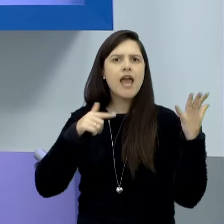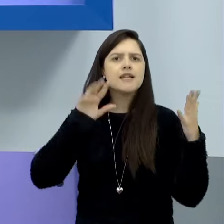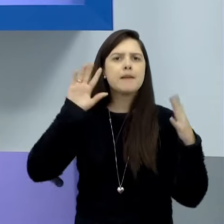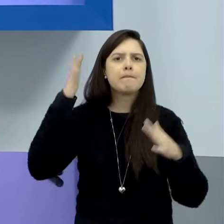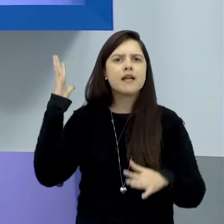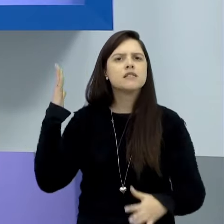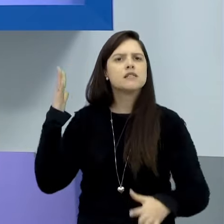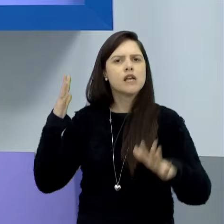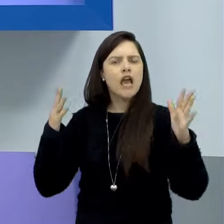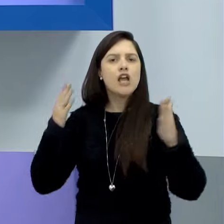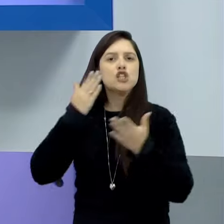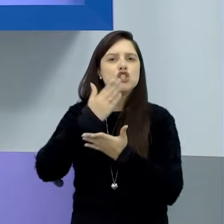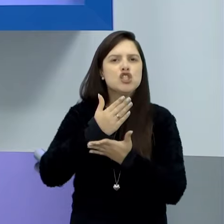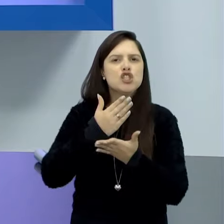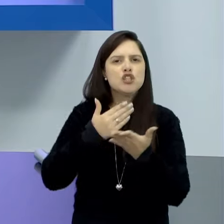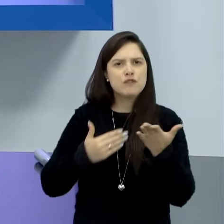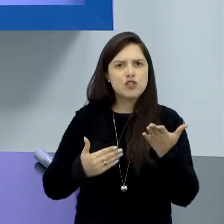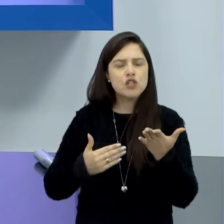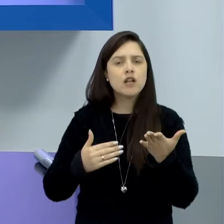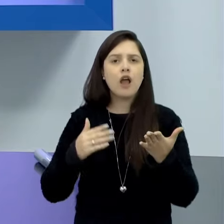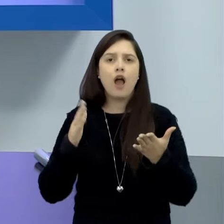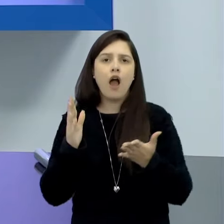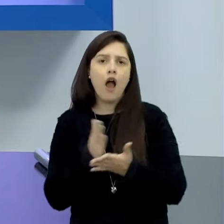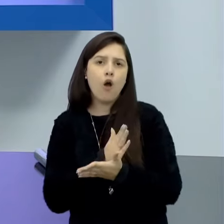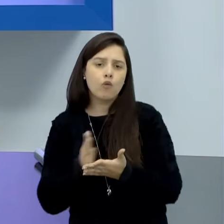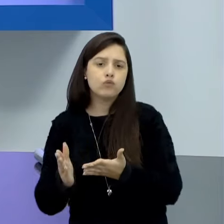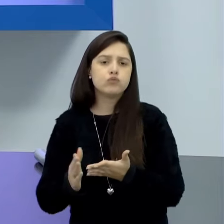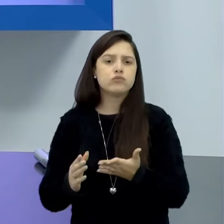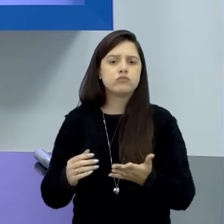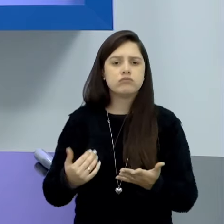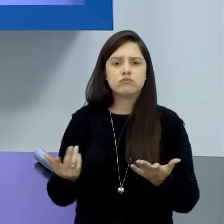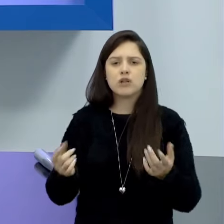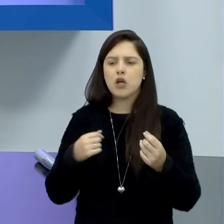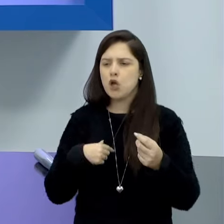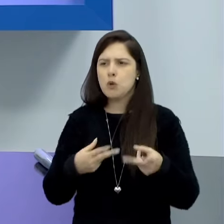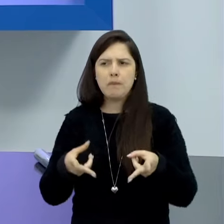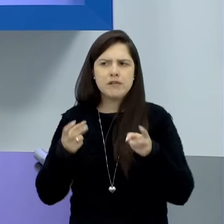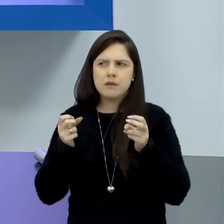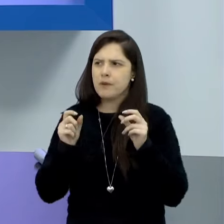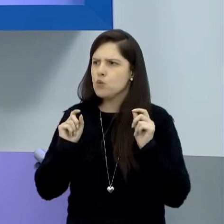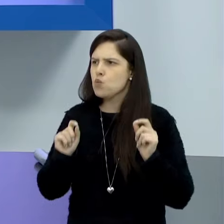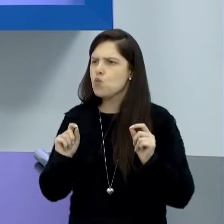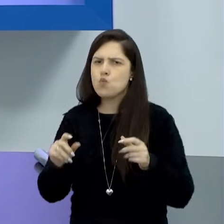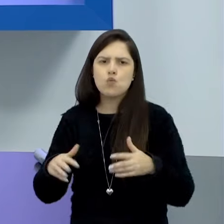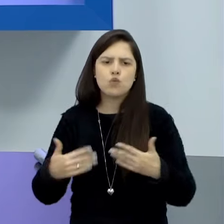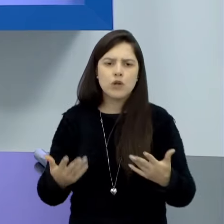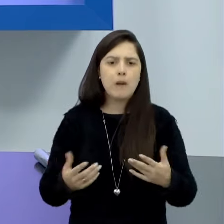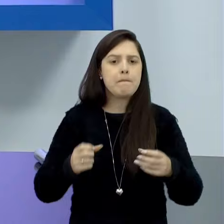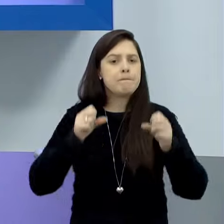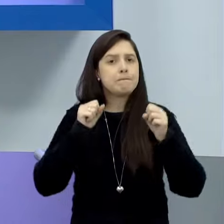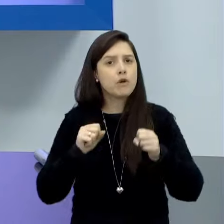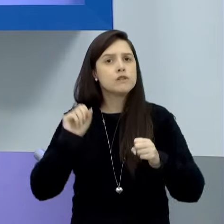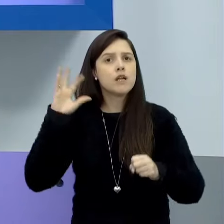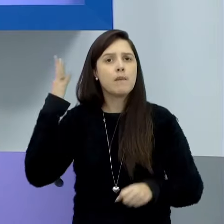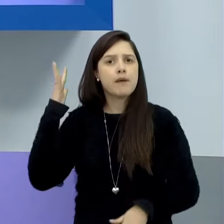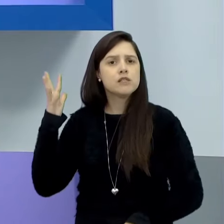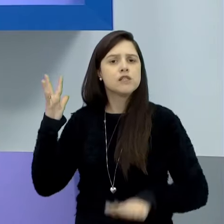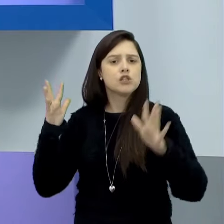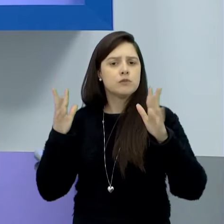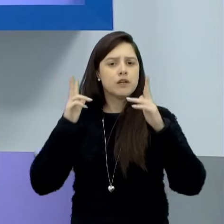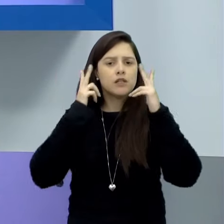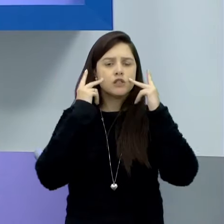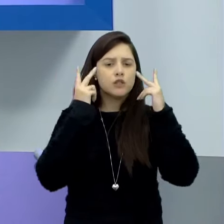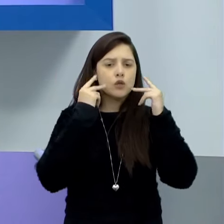paisagem ela é dividida em alguns tópicos. Tá? Então, o que eu estou percebendo? Pode ser uma paisagem natural ou pode ser